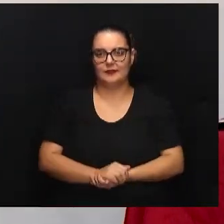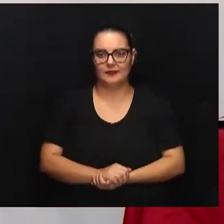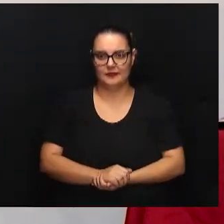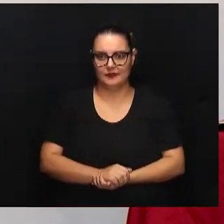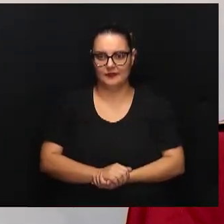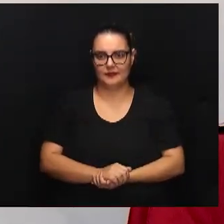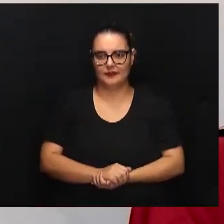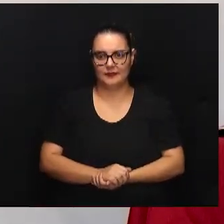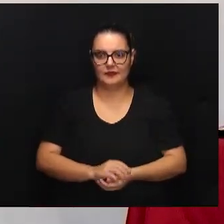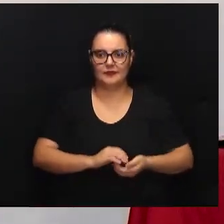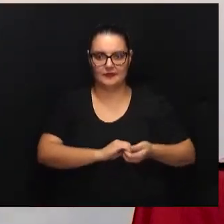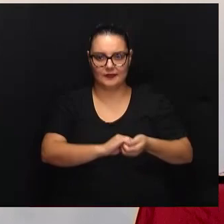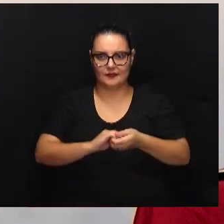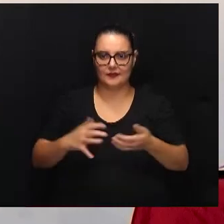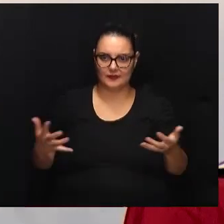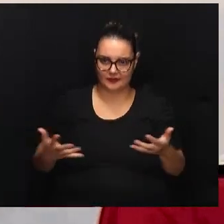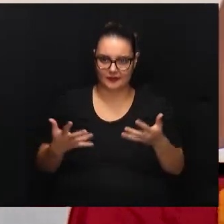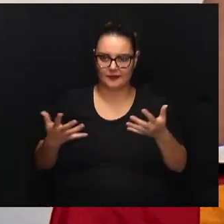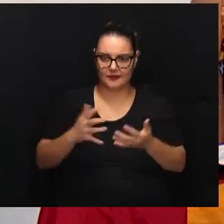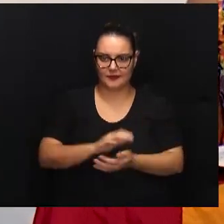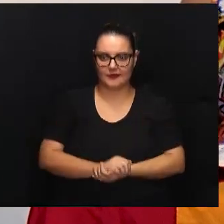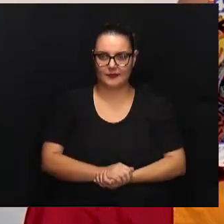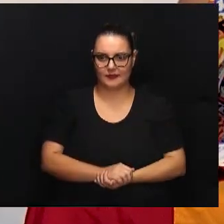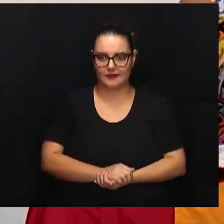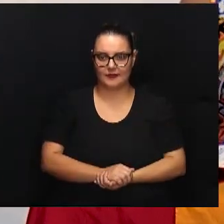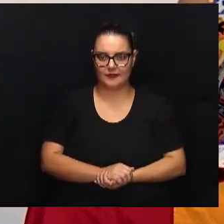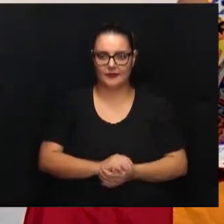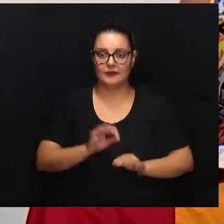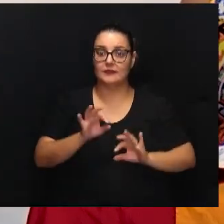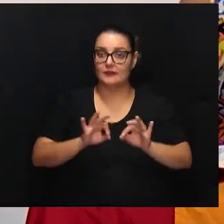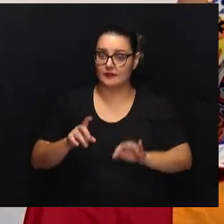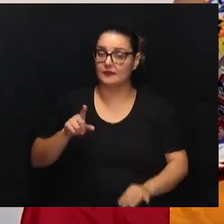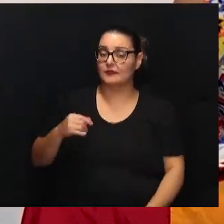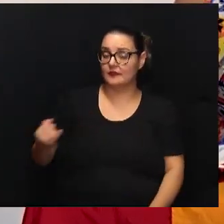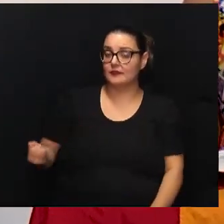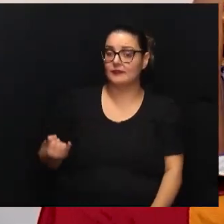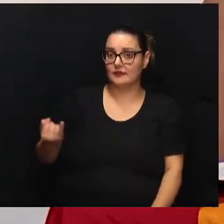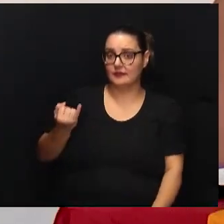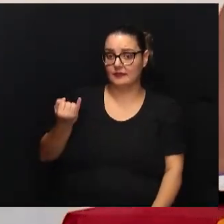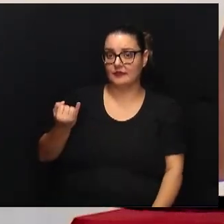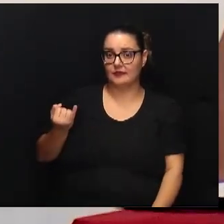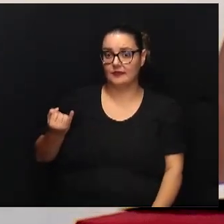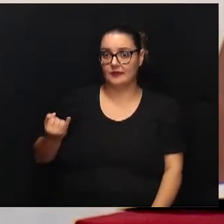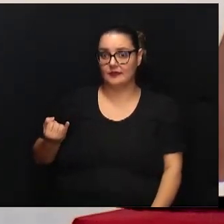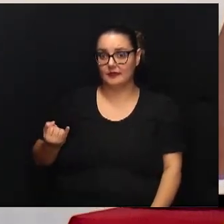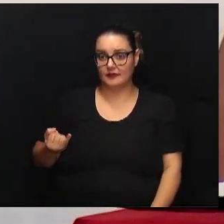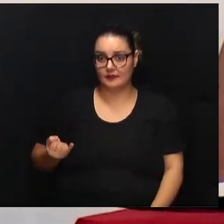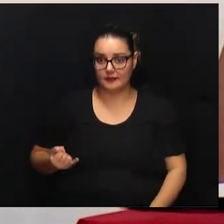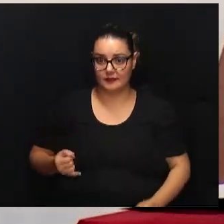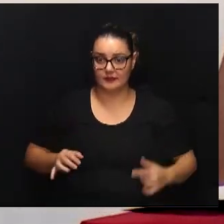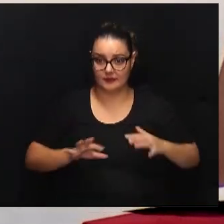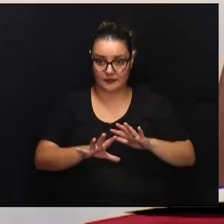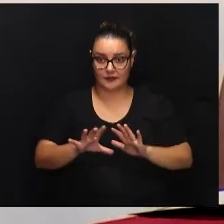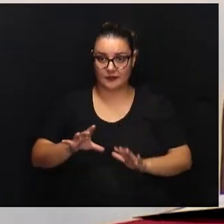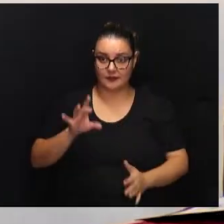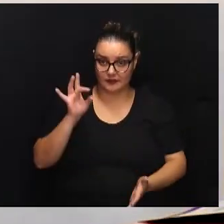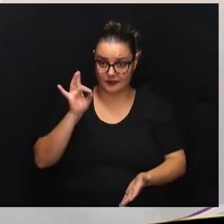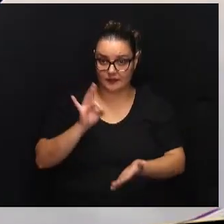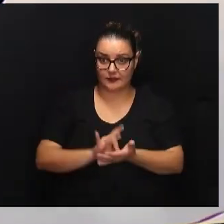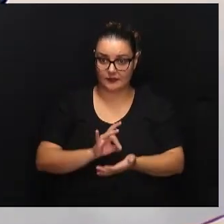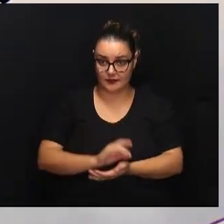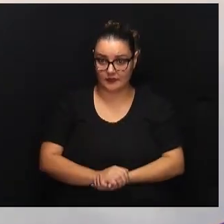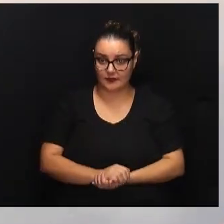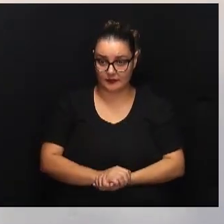Bom, primeiro queria agradecer, saudar a iniciativa. O projeto é muito importante porque a parada